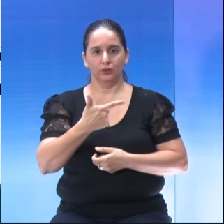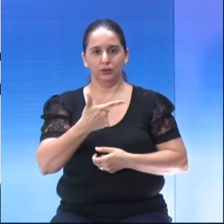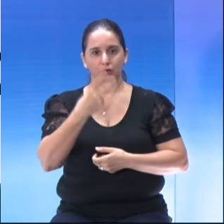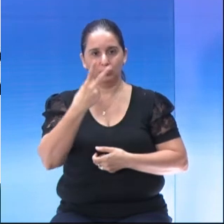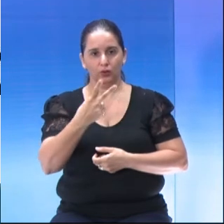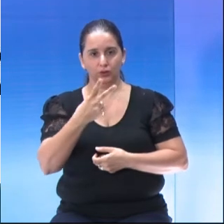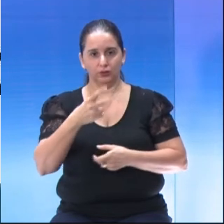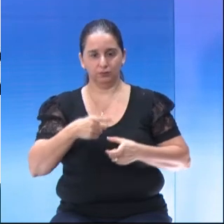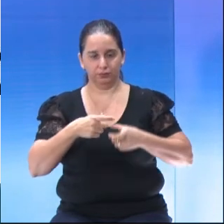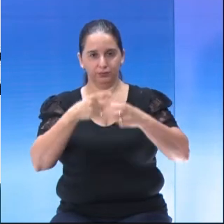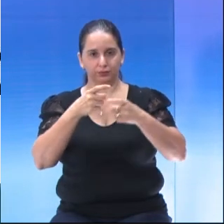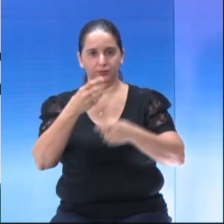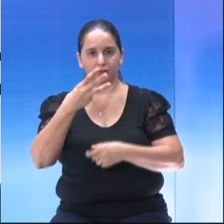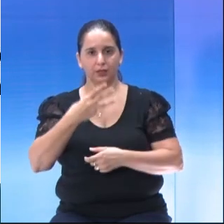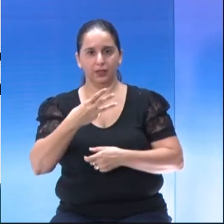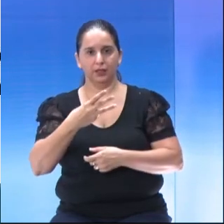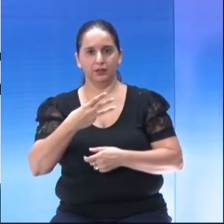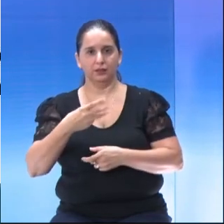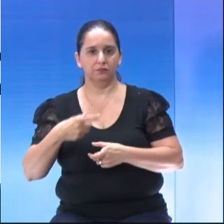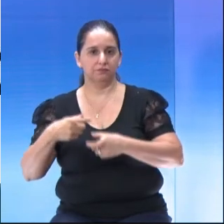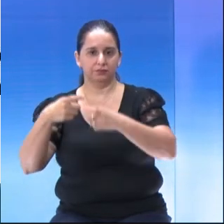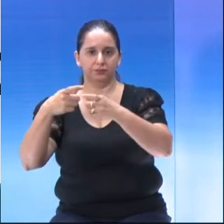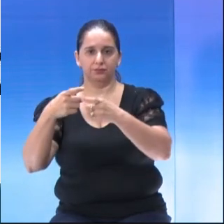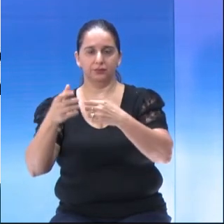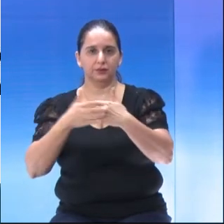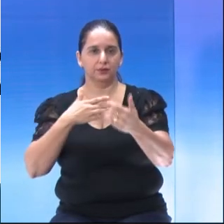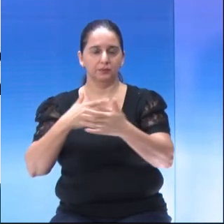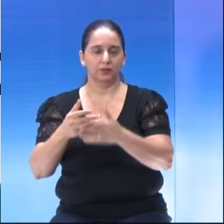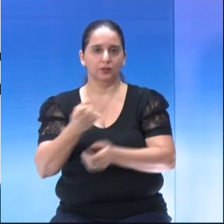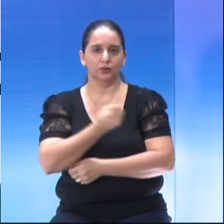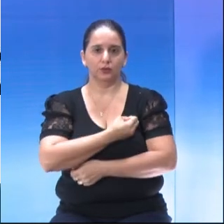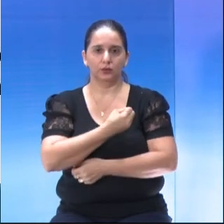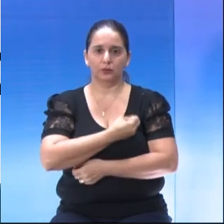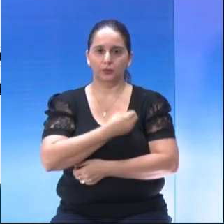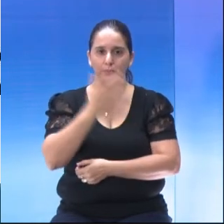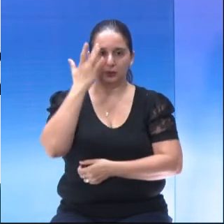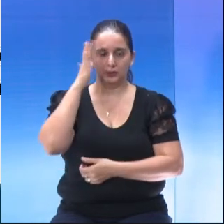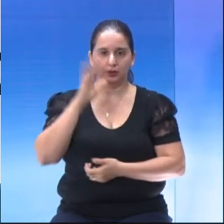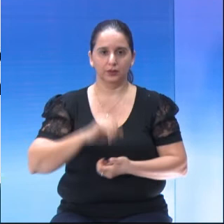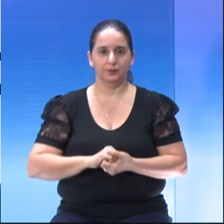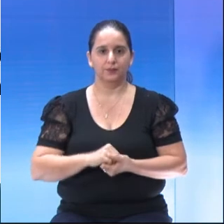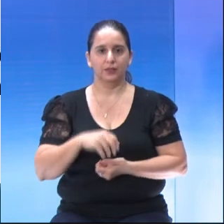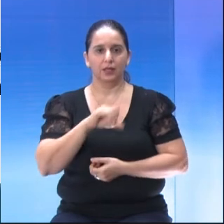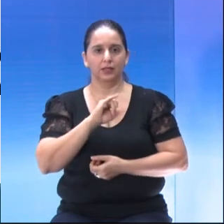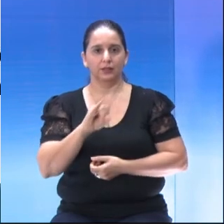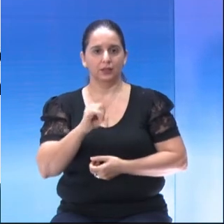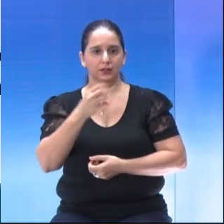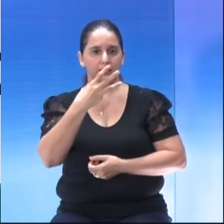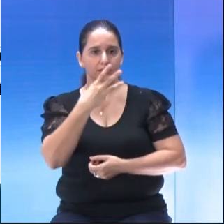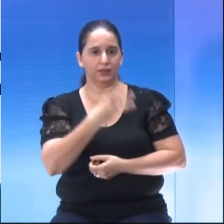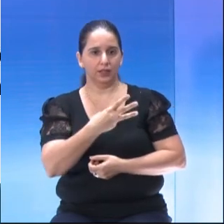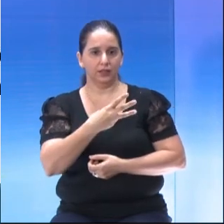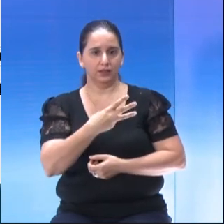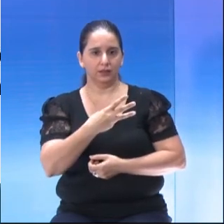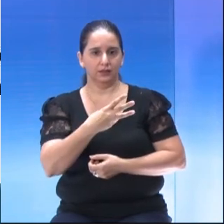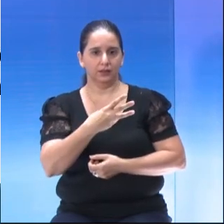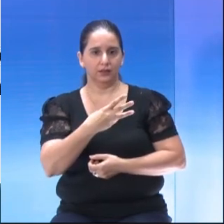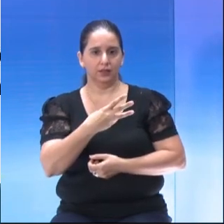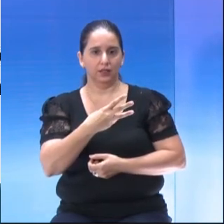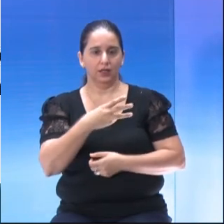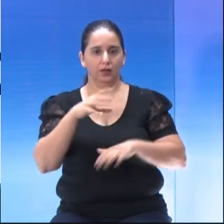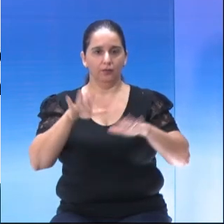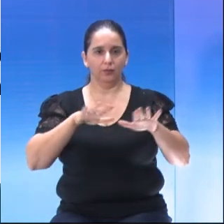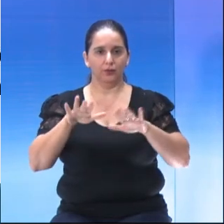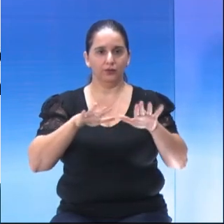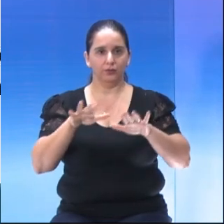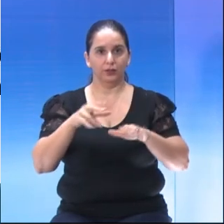né? 2 discos, 3 discos, 4, 5, 6 ou o número que eu não sei qual é. Se eu tenho 3 movimentos